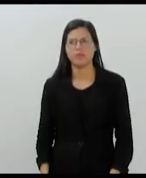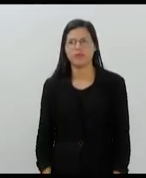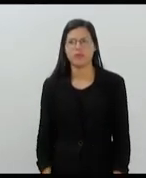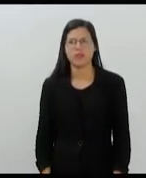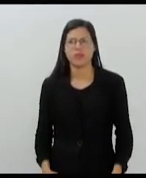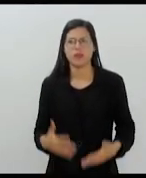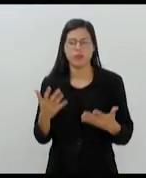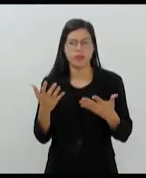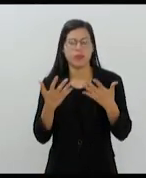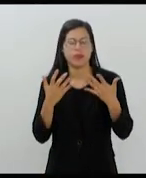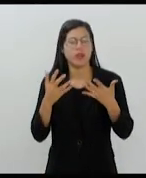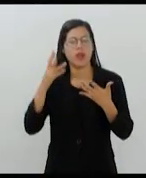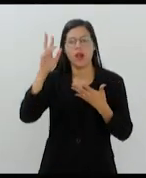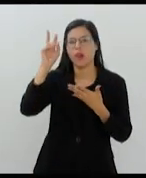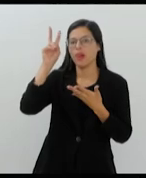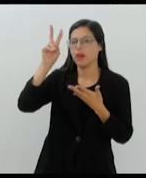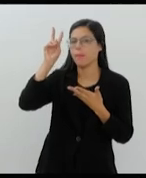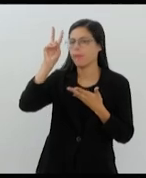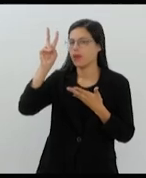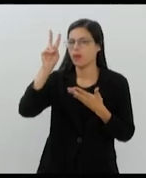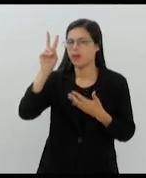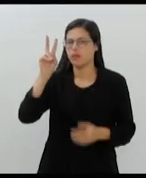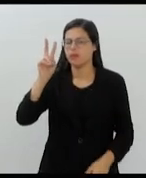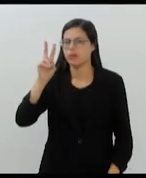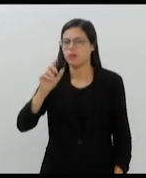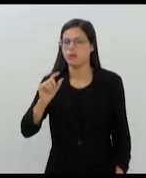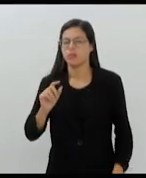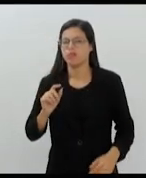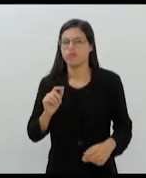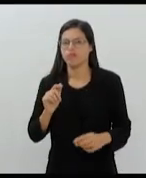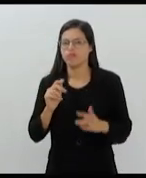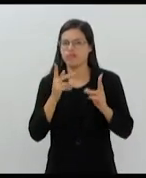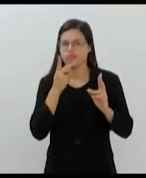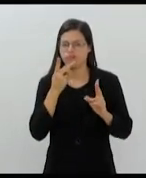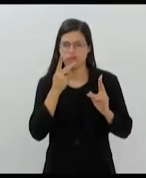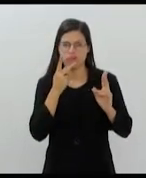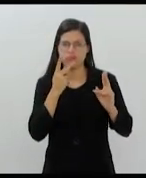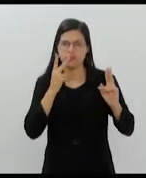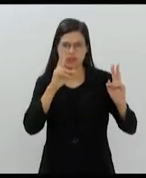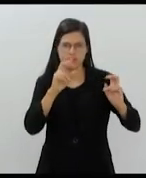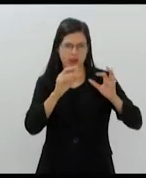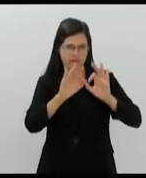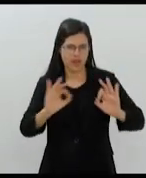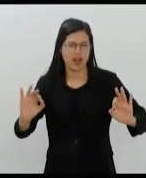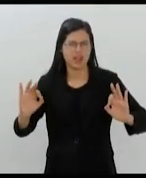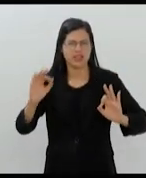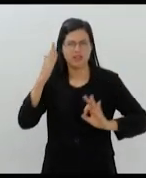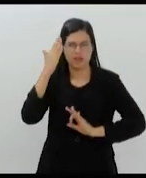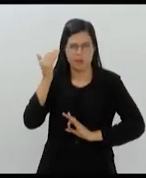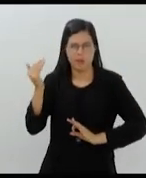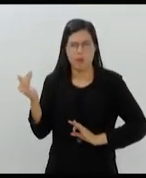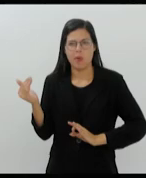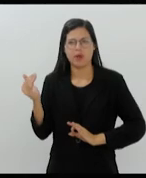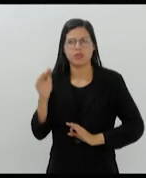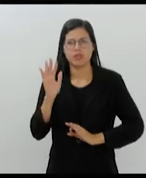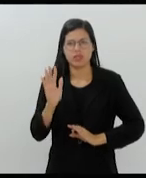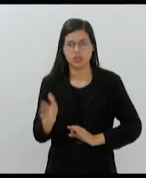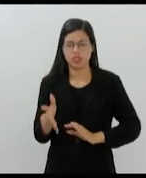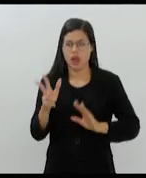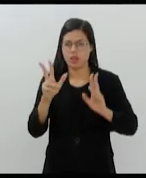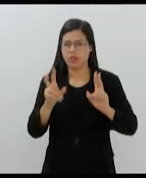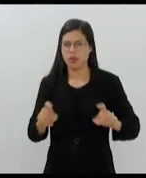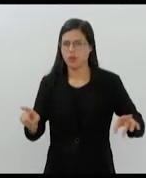Eu queria rememorar um ditado popular que já foi, inclusive, tema da